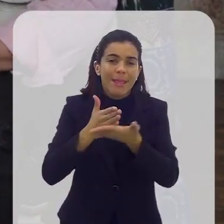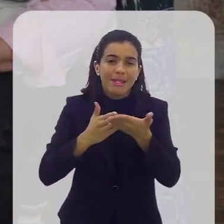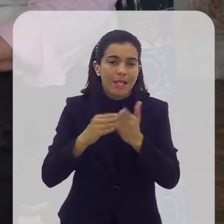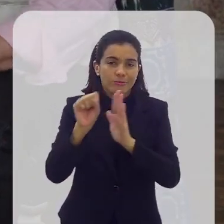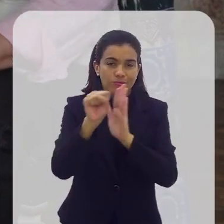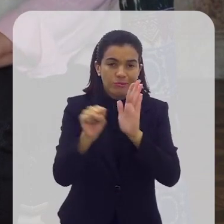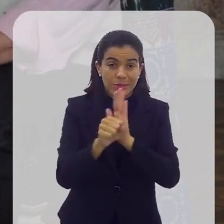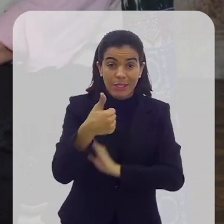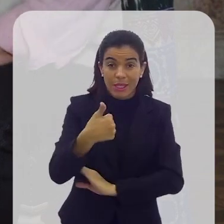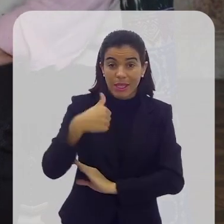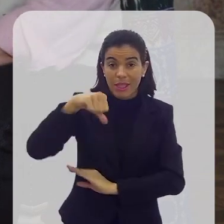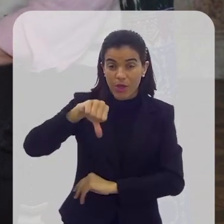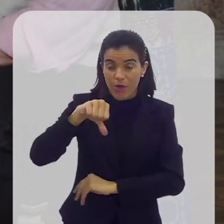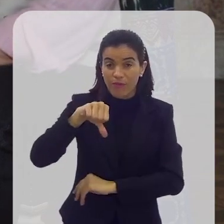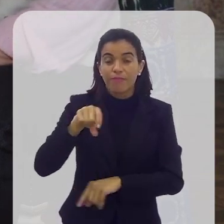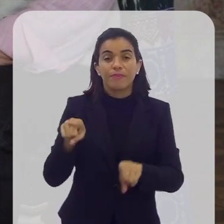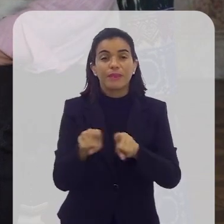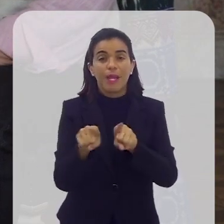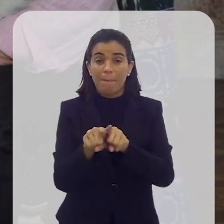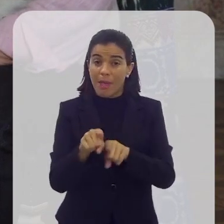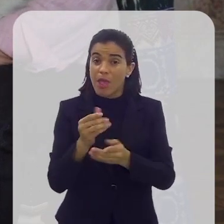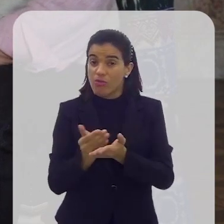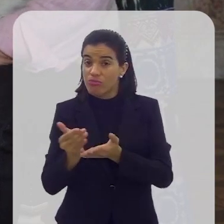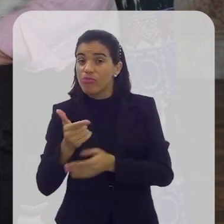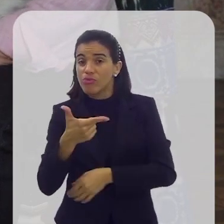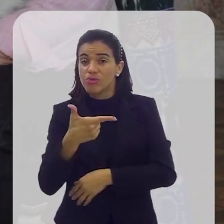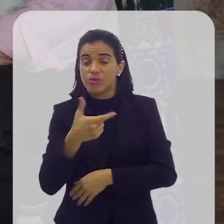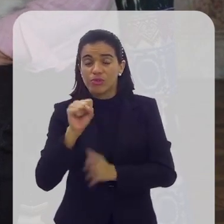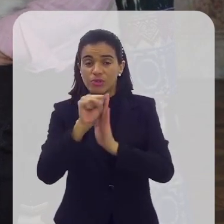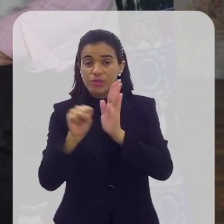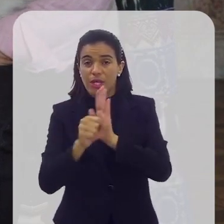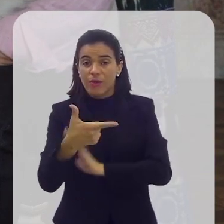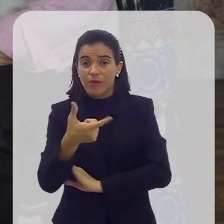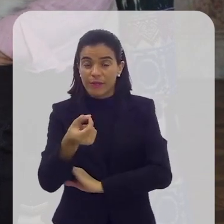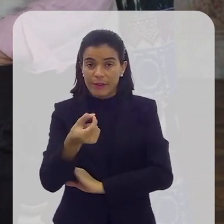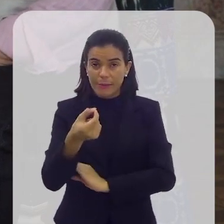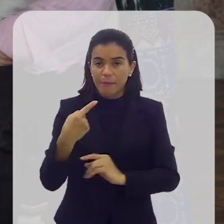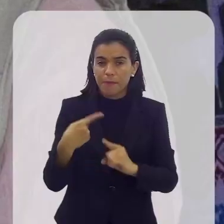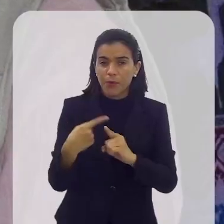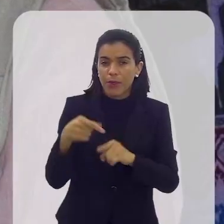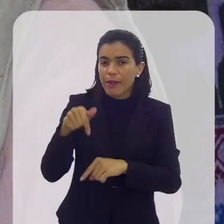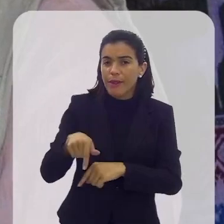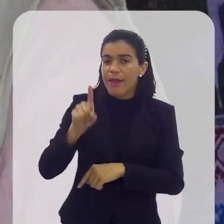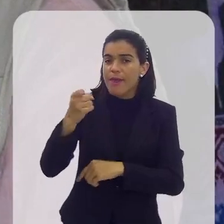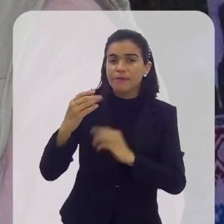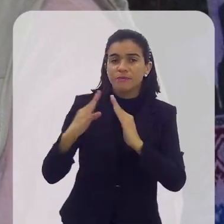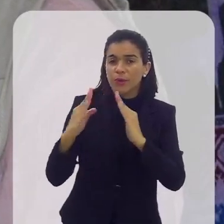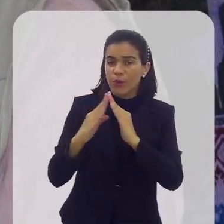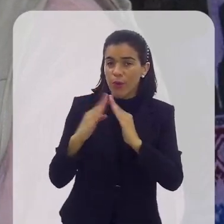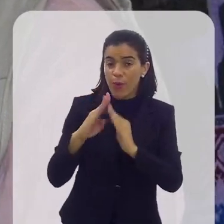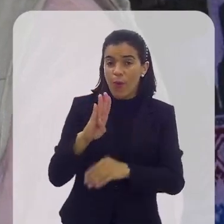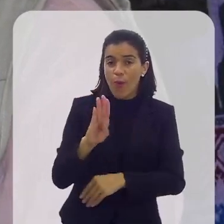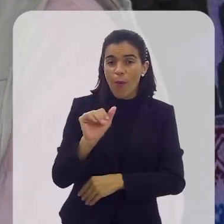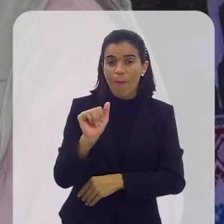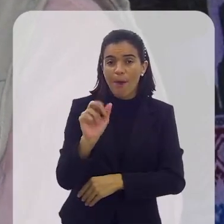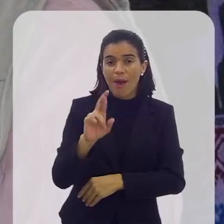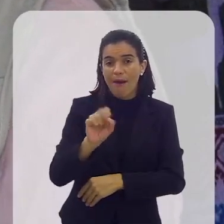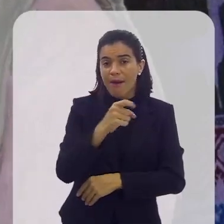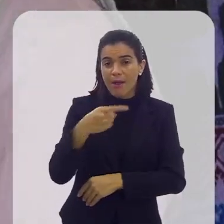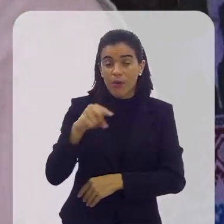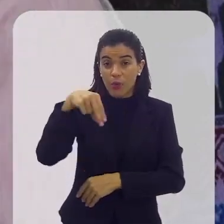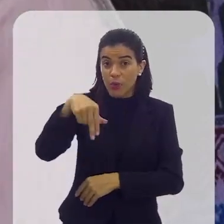XIX e durante boa parte ainda do século XX, porque aqui habitou o barão de Nova